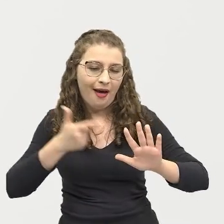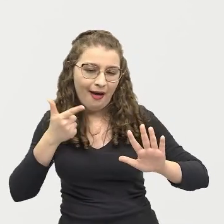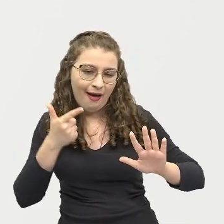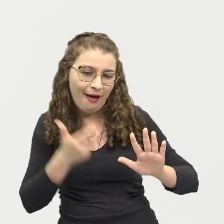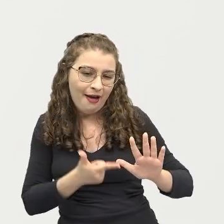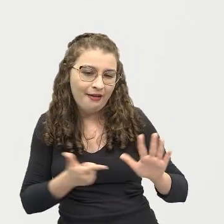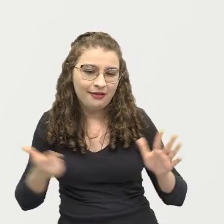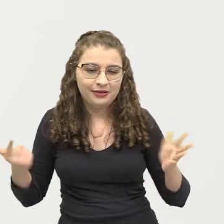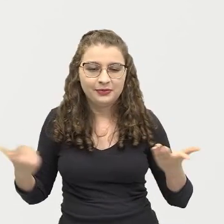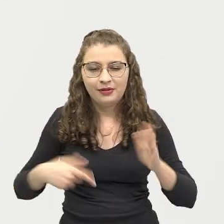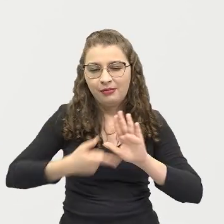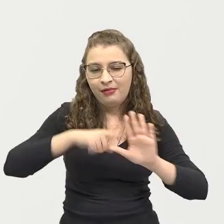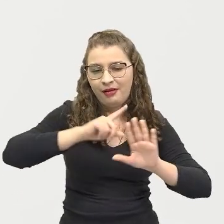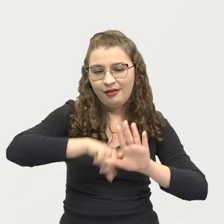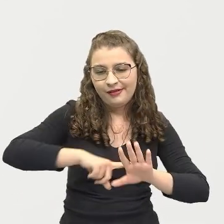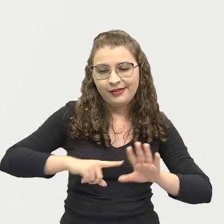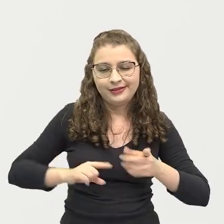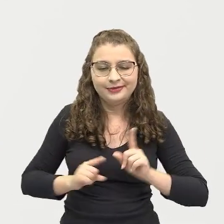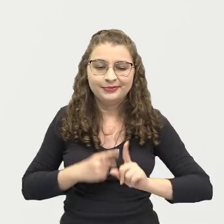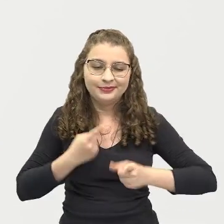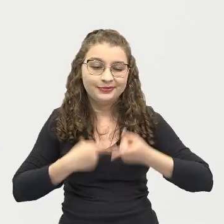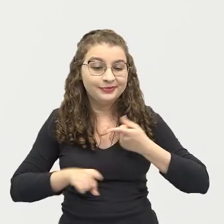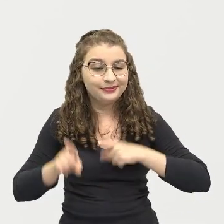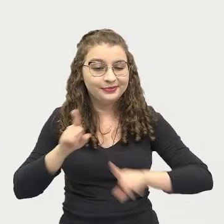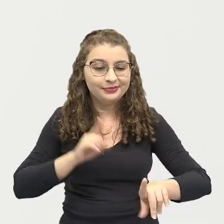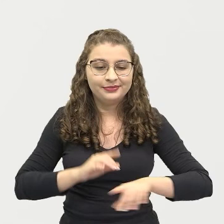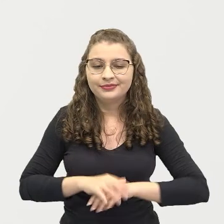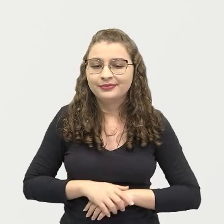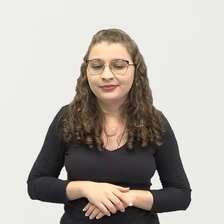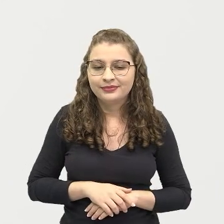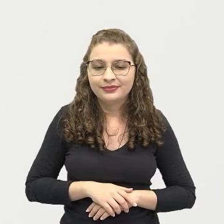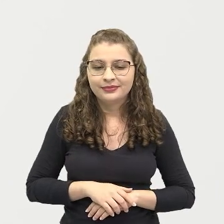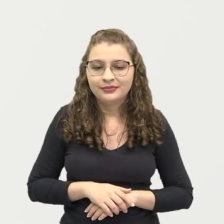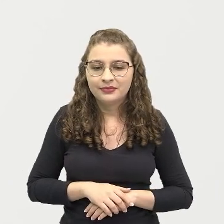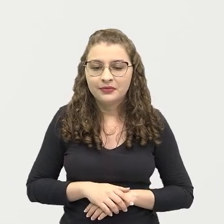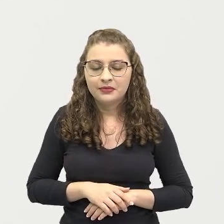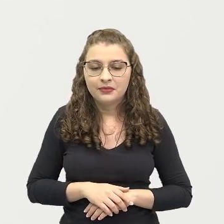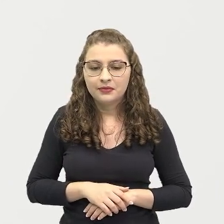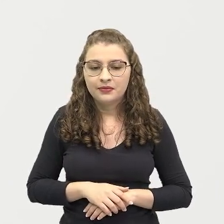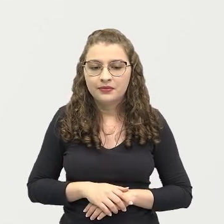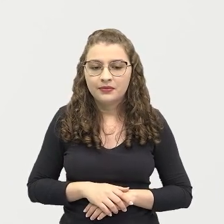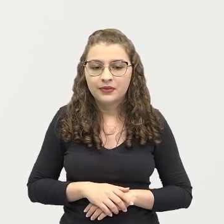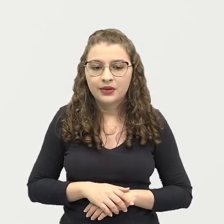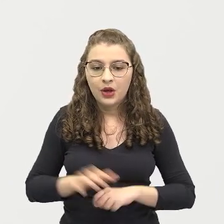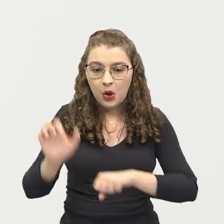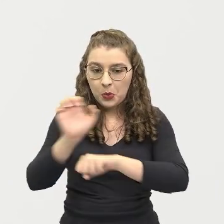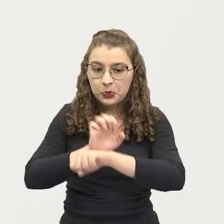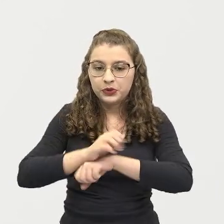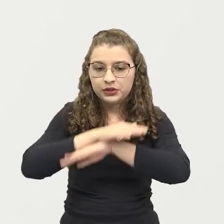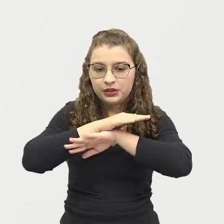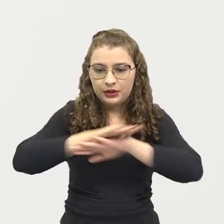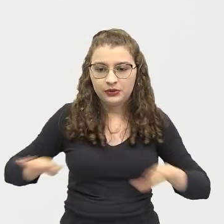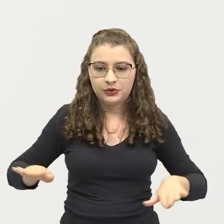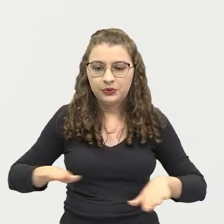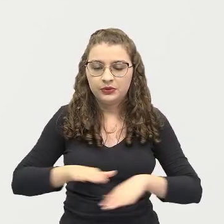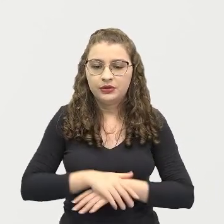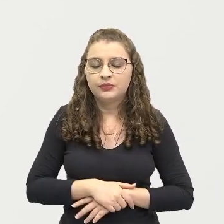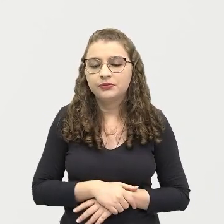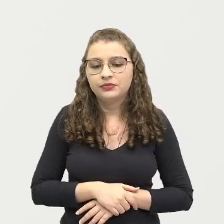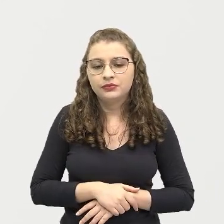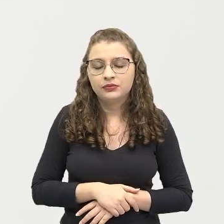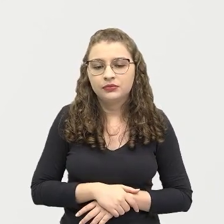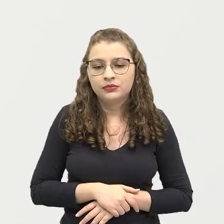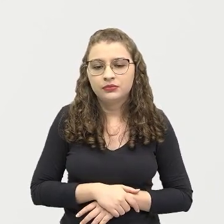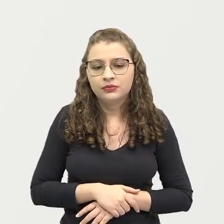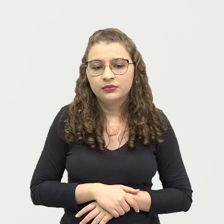ironia, sarcasmo, irreverência, caráter anárquico, né, e destruidor. Falei aqui a